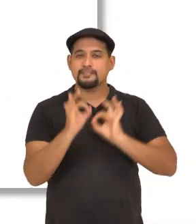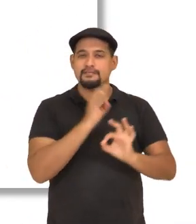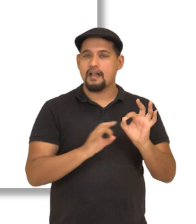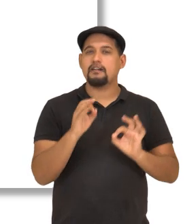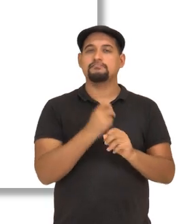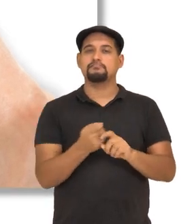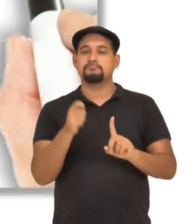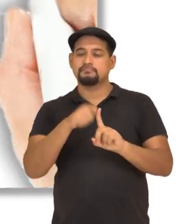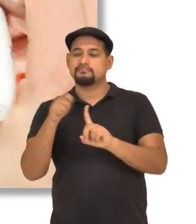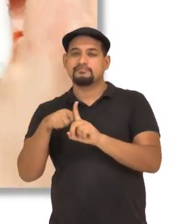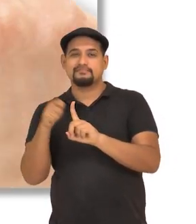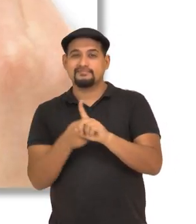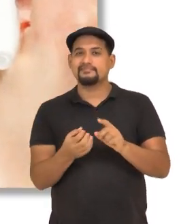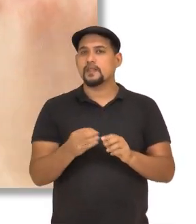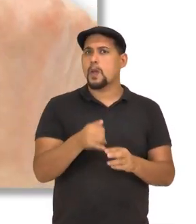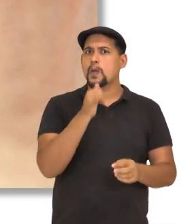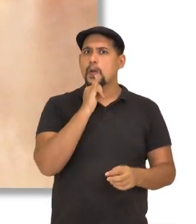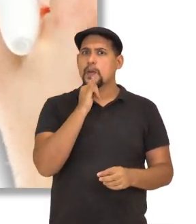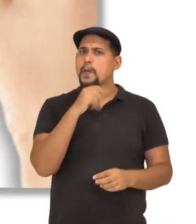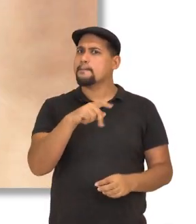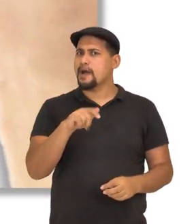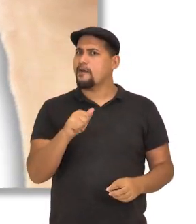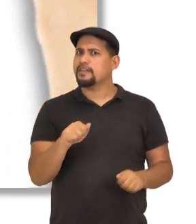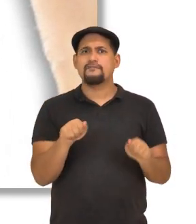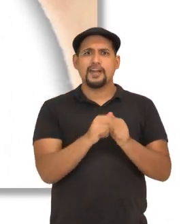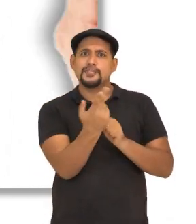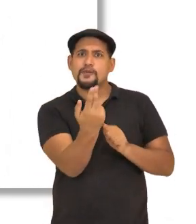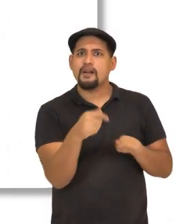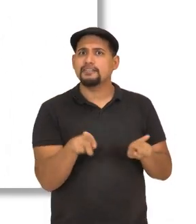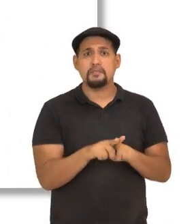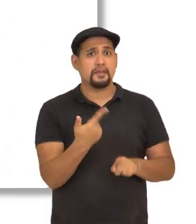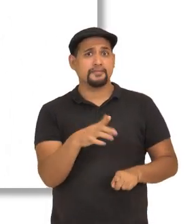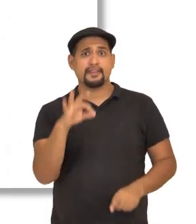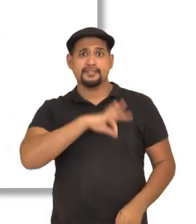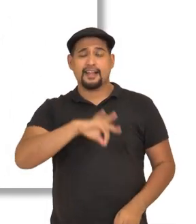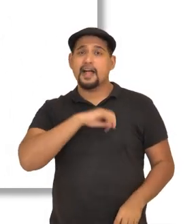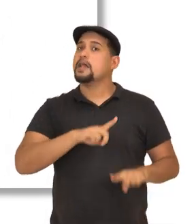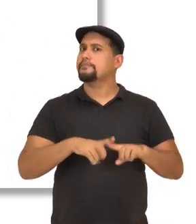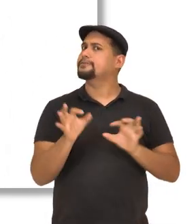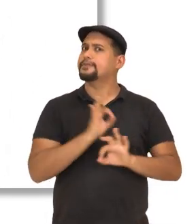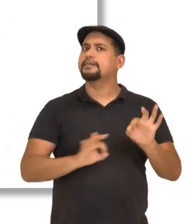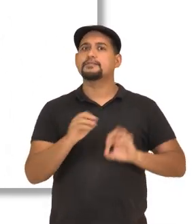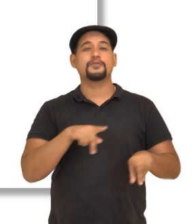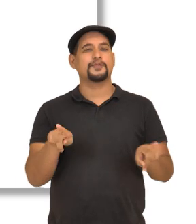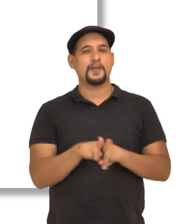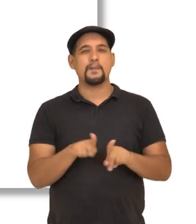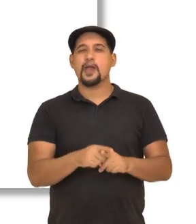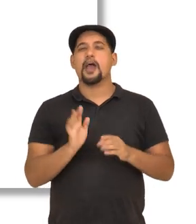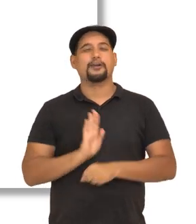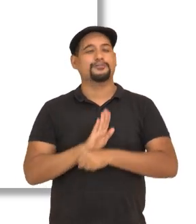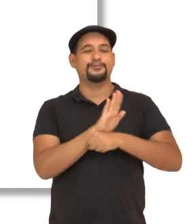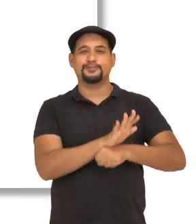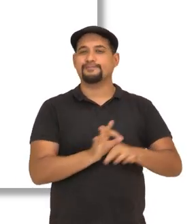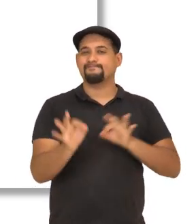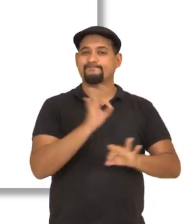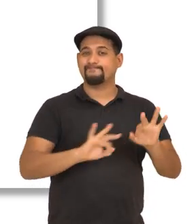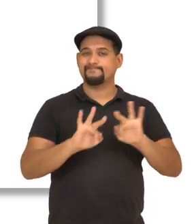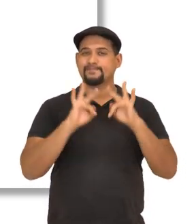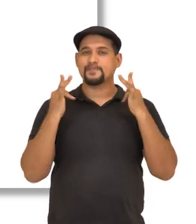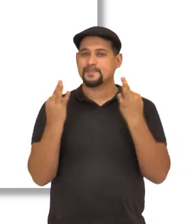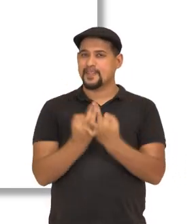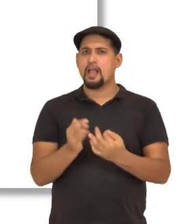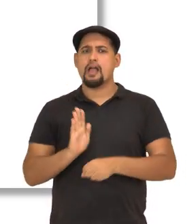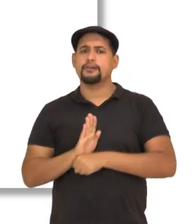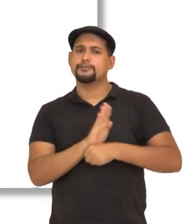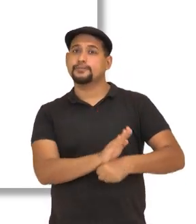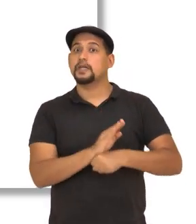orçamento financeiro. Siga o exemplo de Paula, que mesmo não tendo renda, se organizou e contribuiu com o planejamento da família,